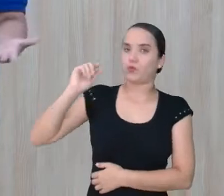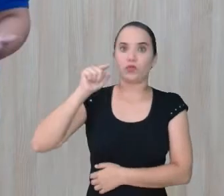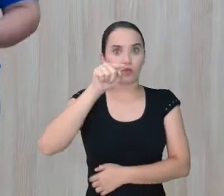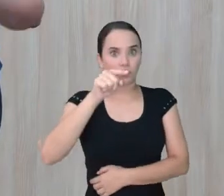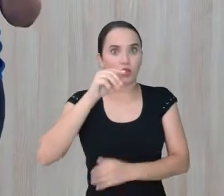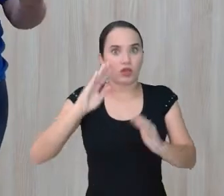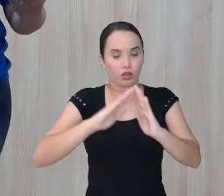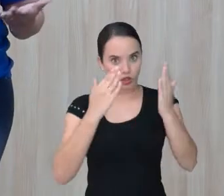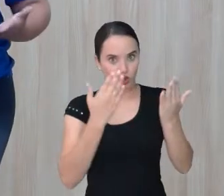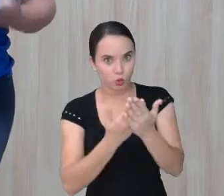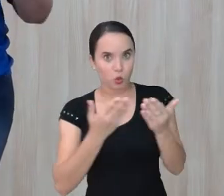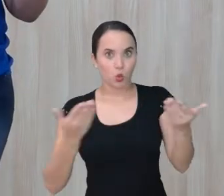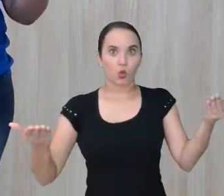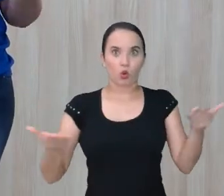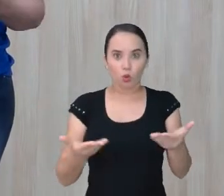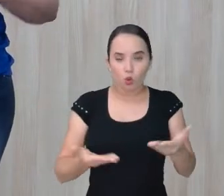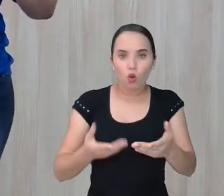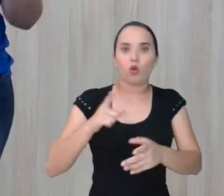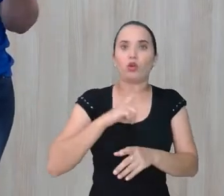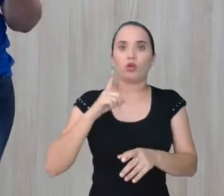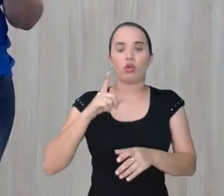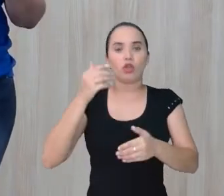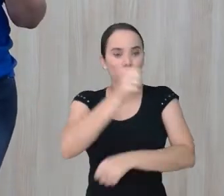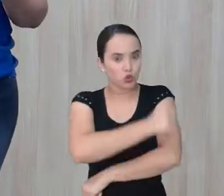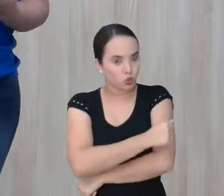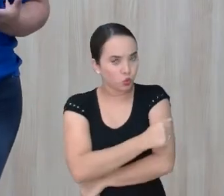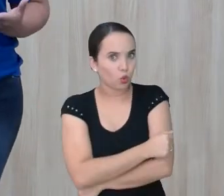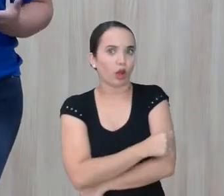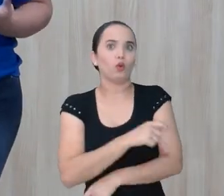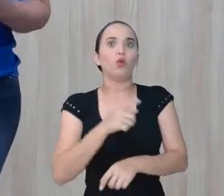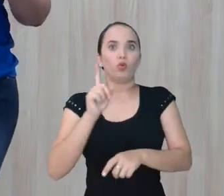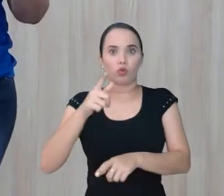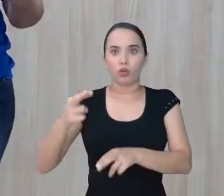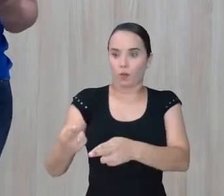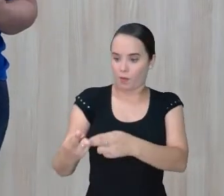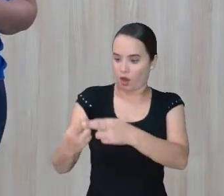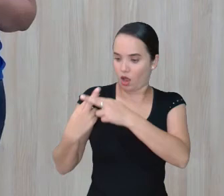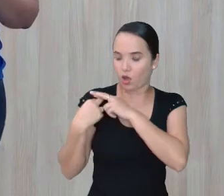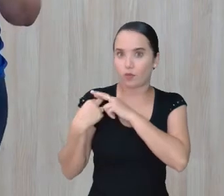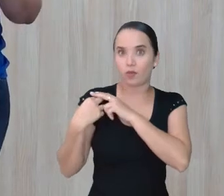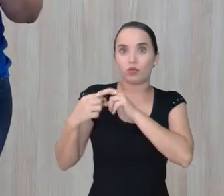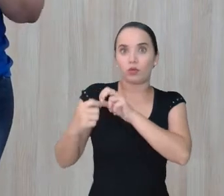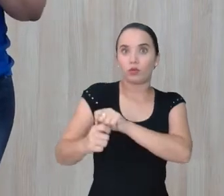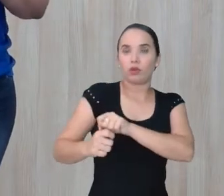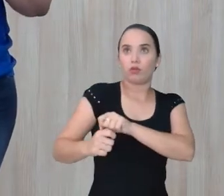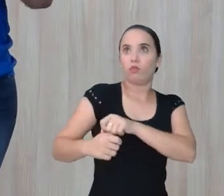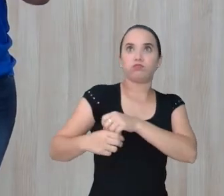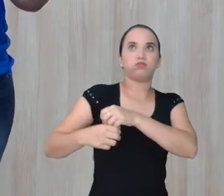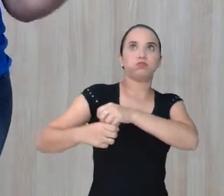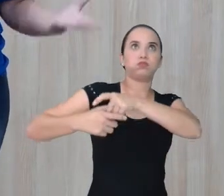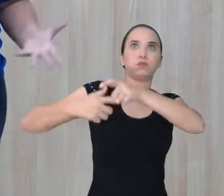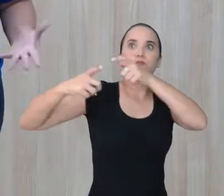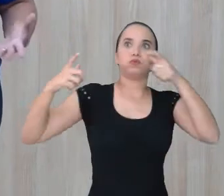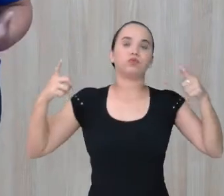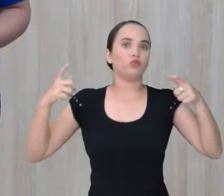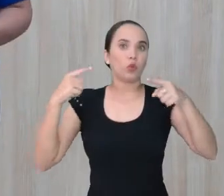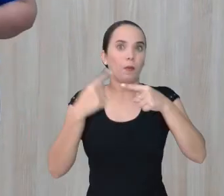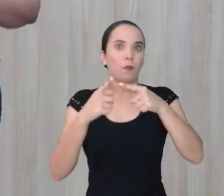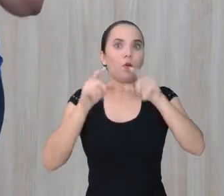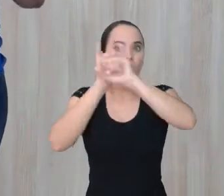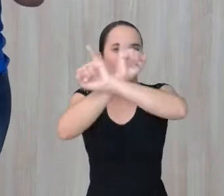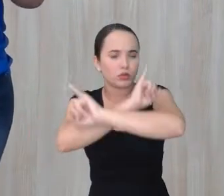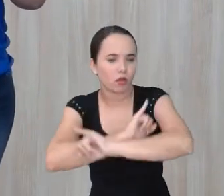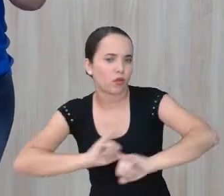nosso estudante, nosso aluno, tem uma responsabilidade imensa com essa disseminação de